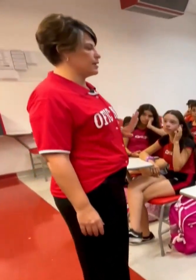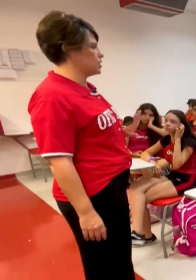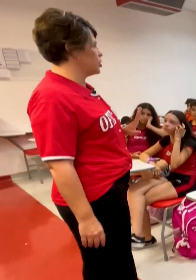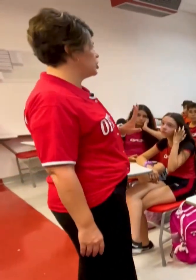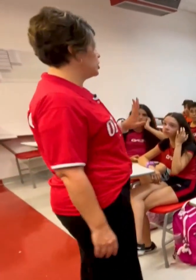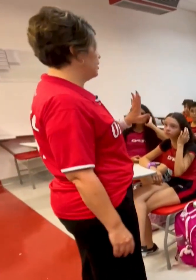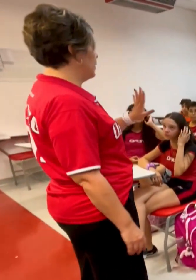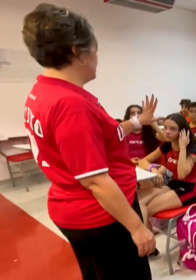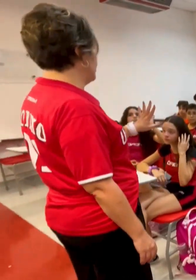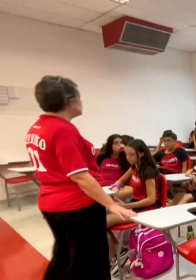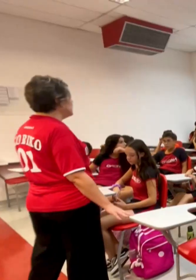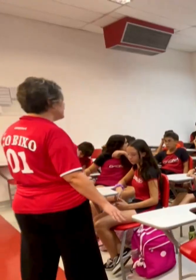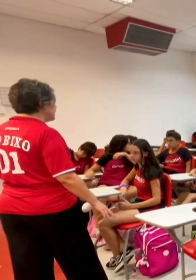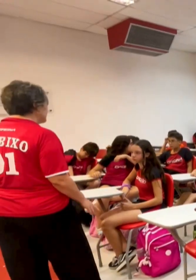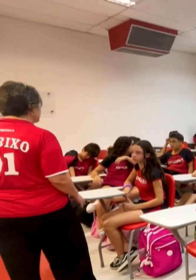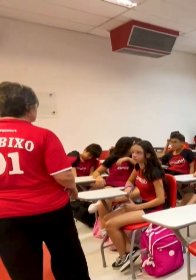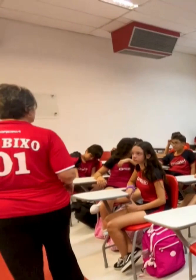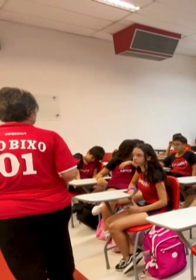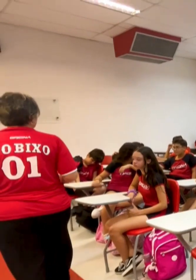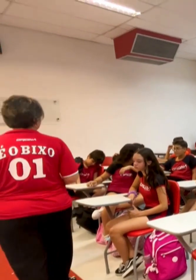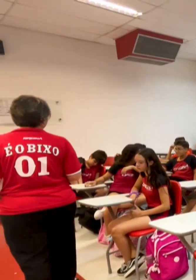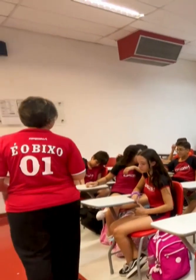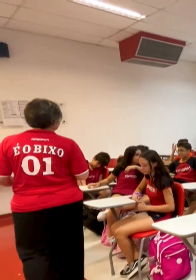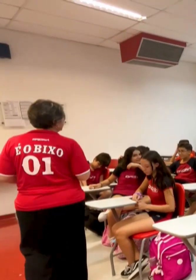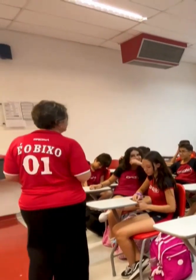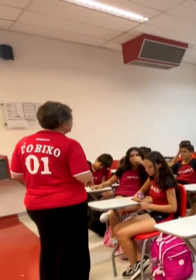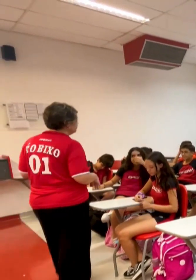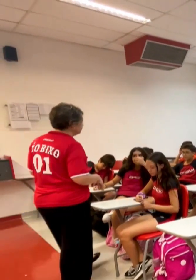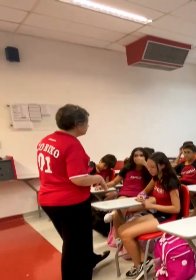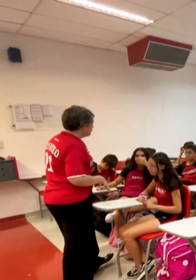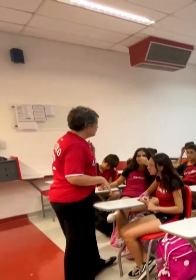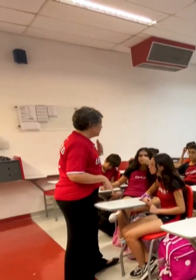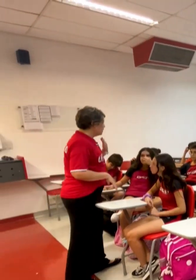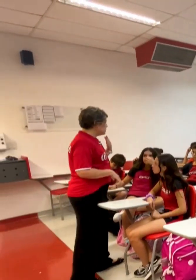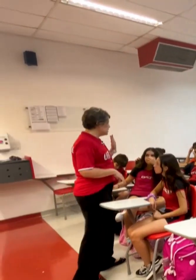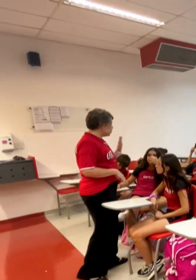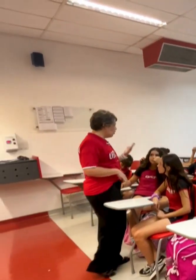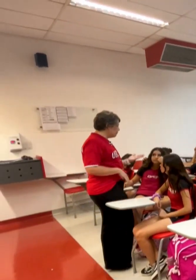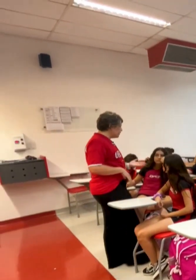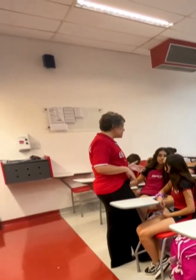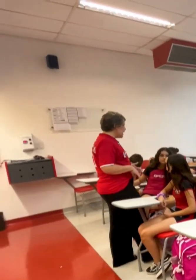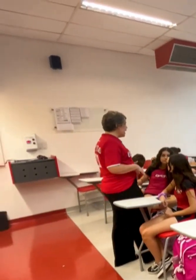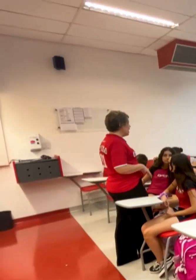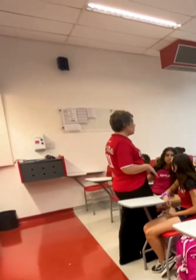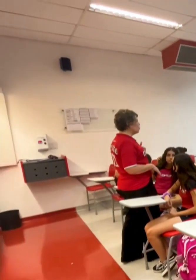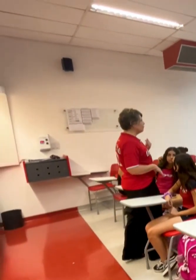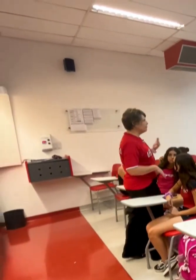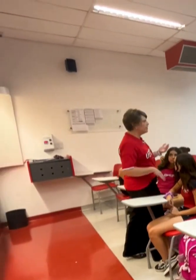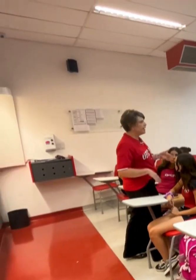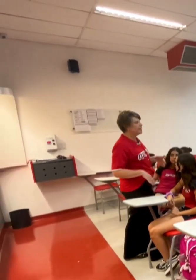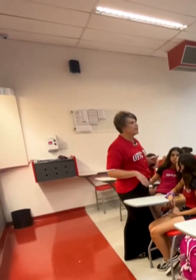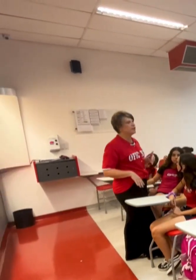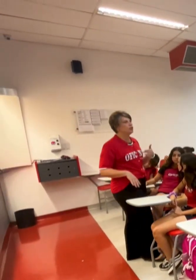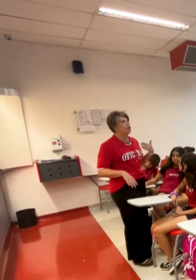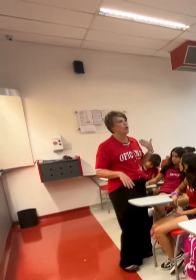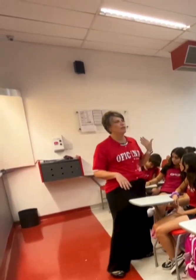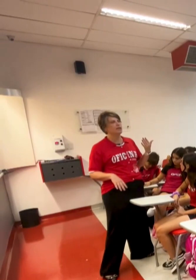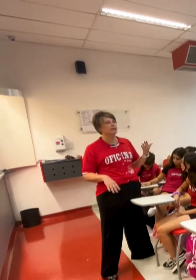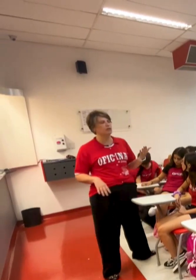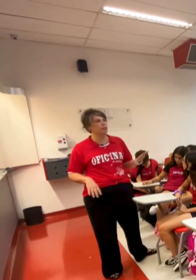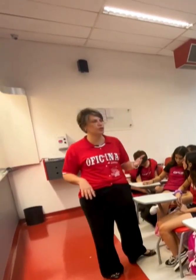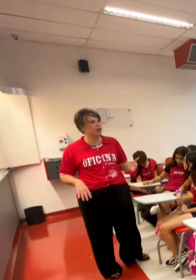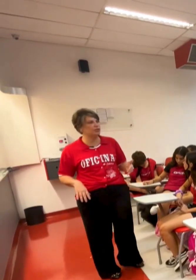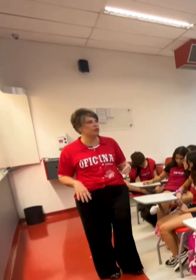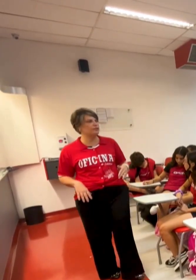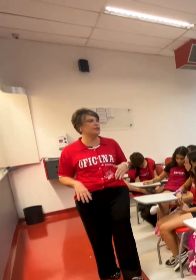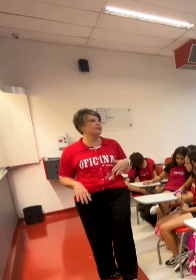guardando ali o seu dinheirinho já com esse projeto, porque também é um projeto, né? Então,